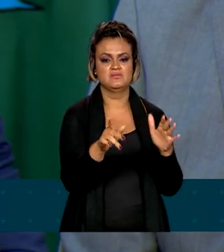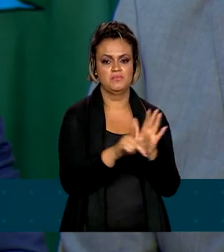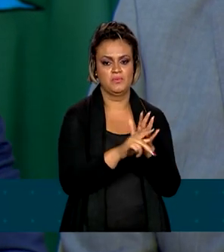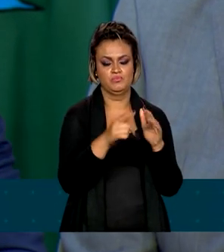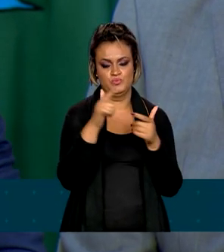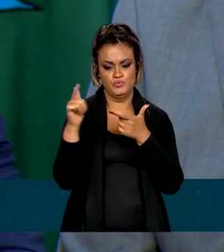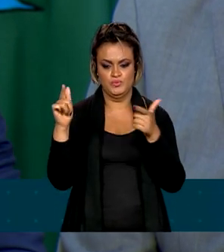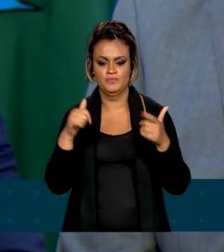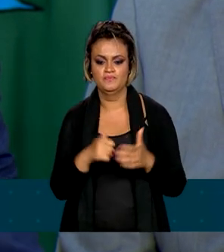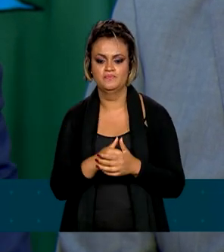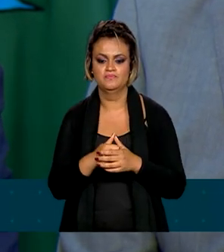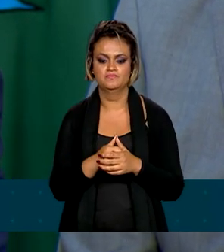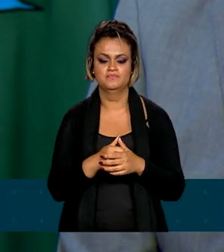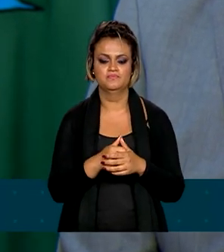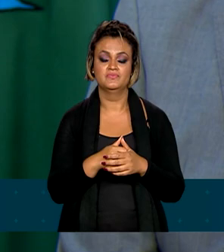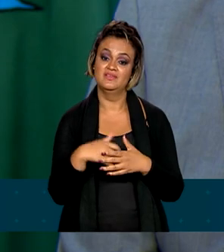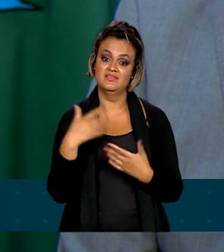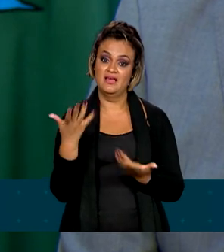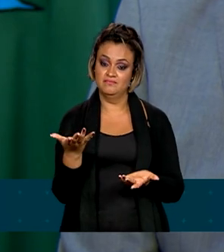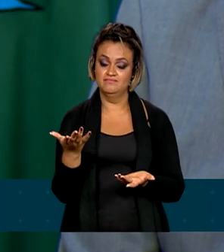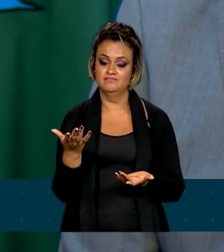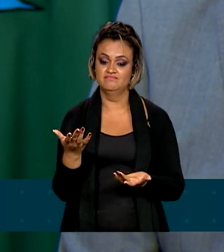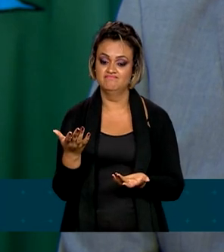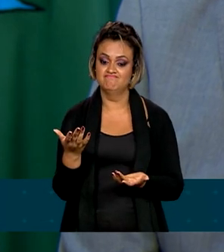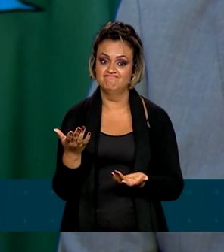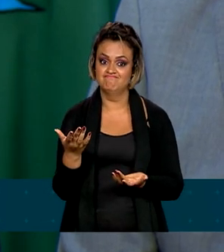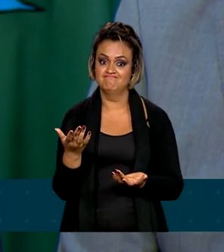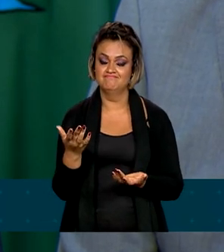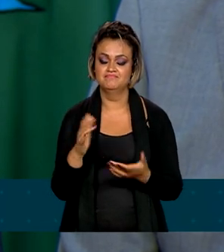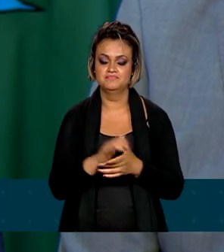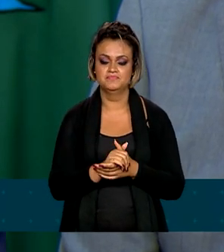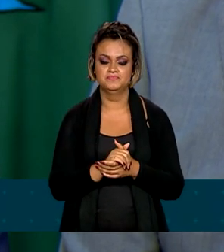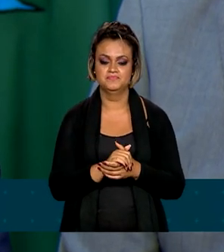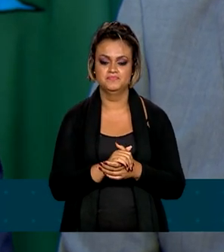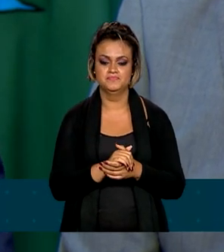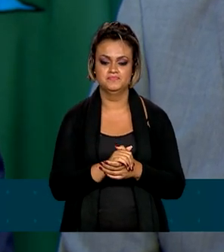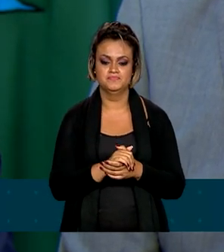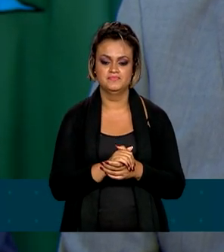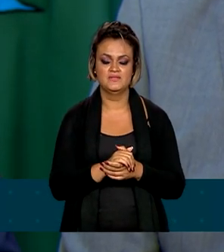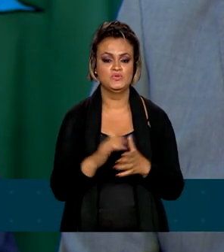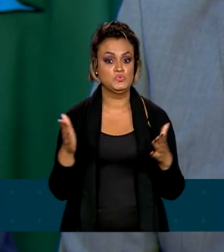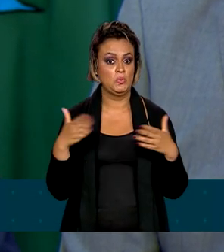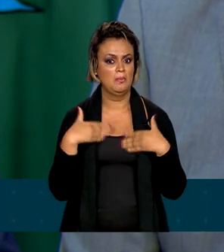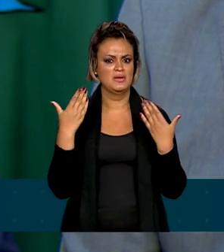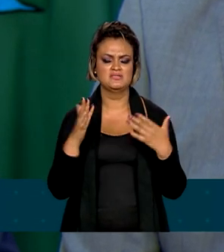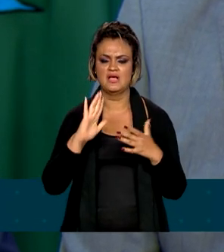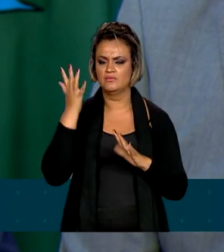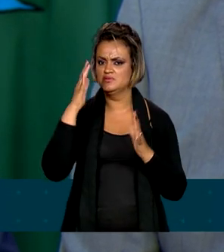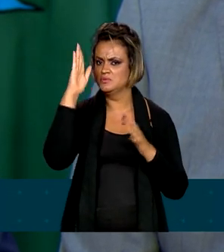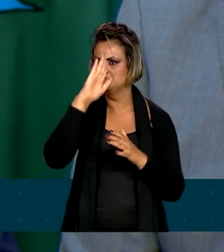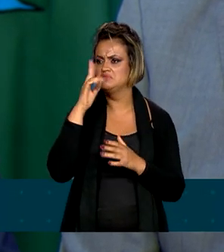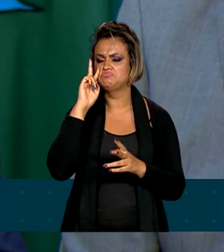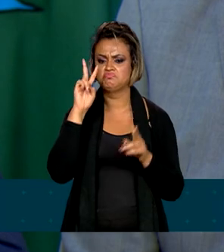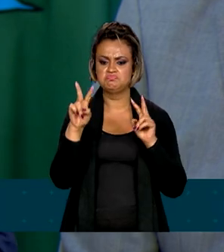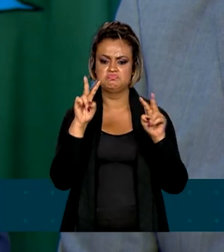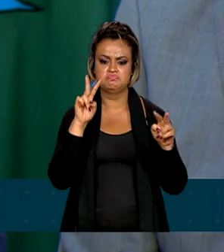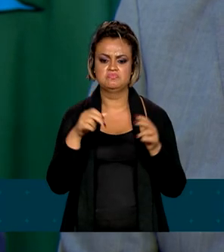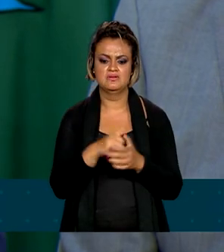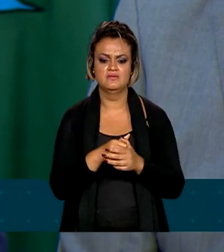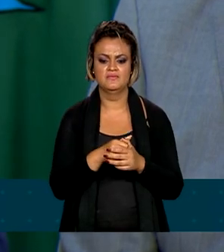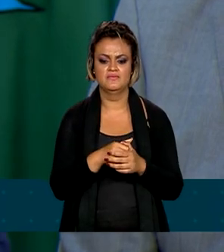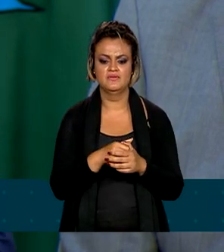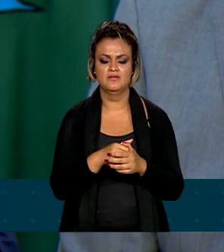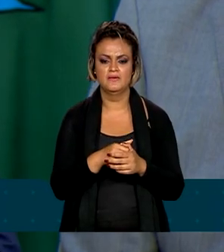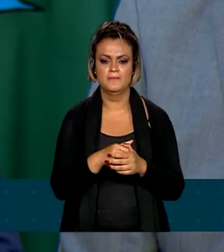Institucional. E surpreendente é o que está acontecendo no Brasil. Hoje, por